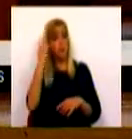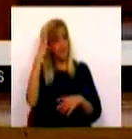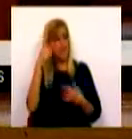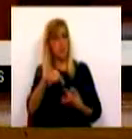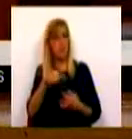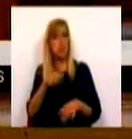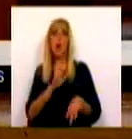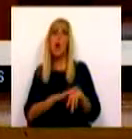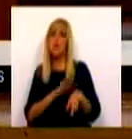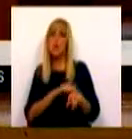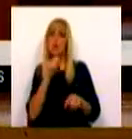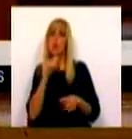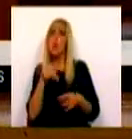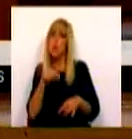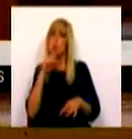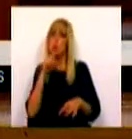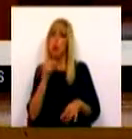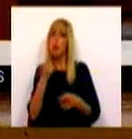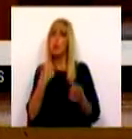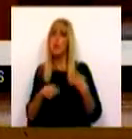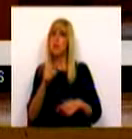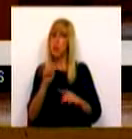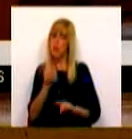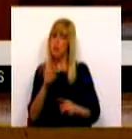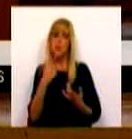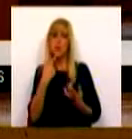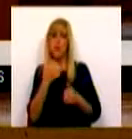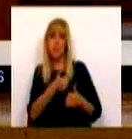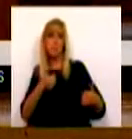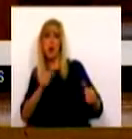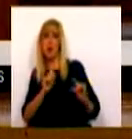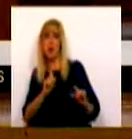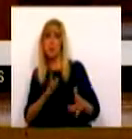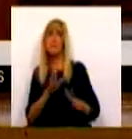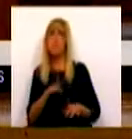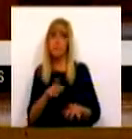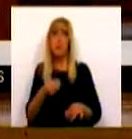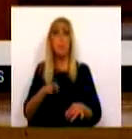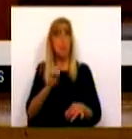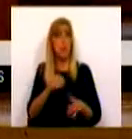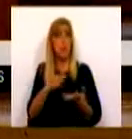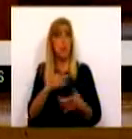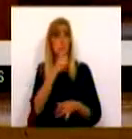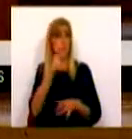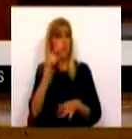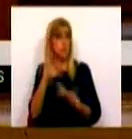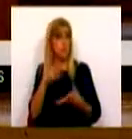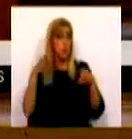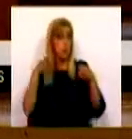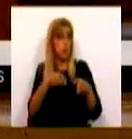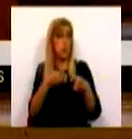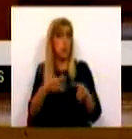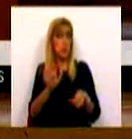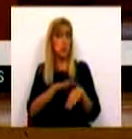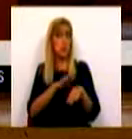que a esquerda pode hoje reclamar e da qual não se deve afastar. O PS está comprometido com a convergência da